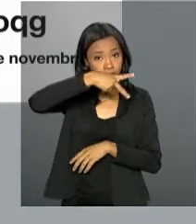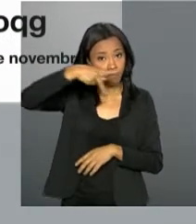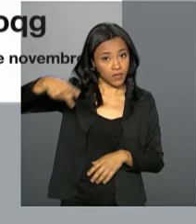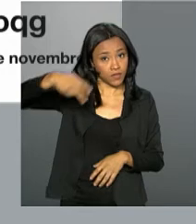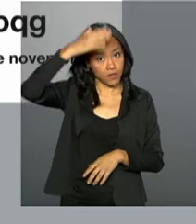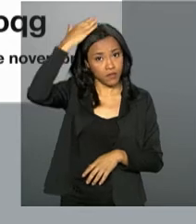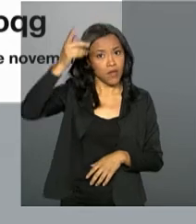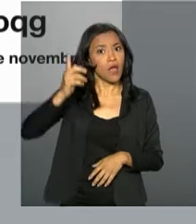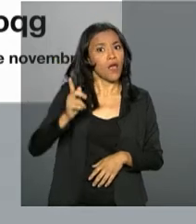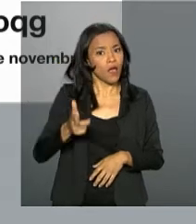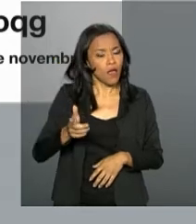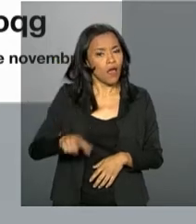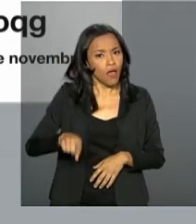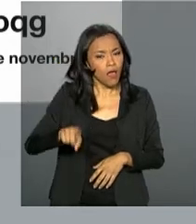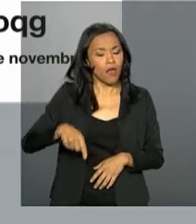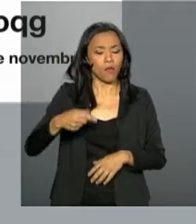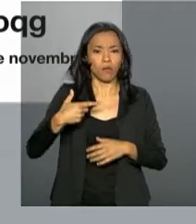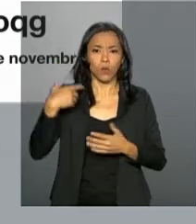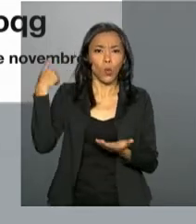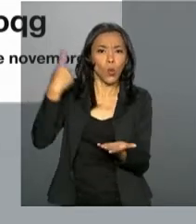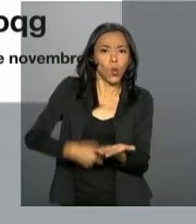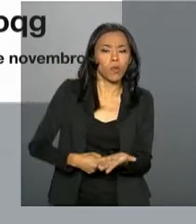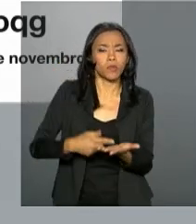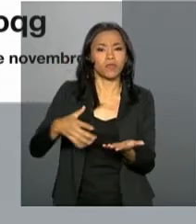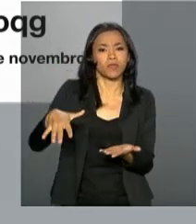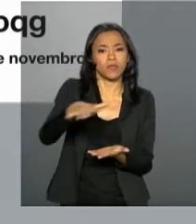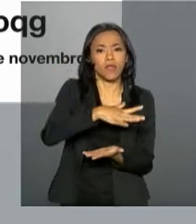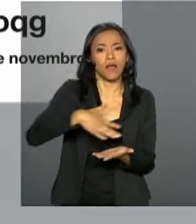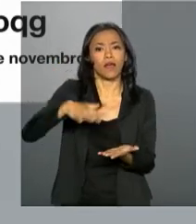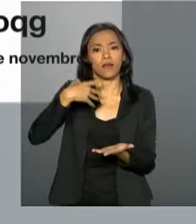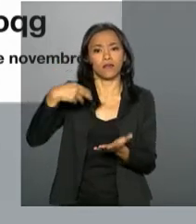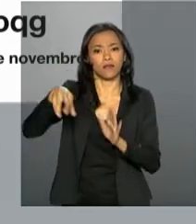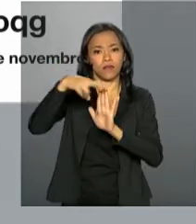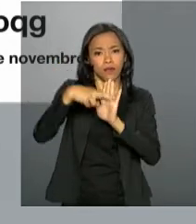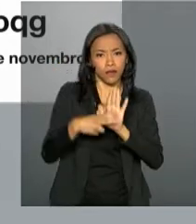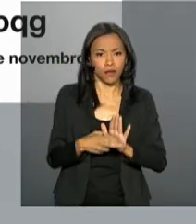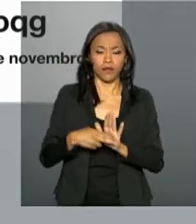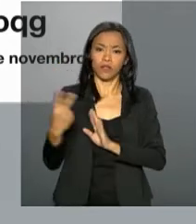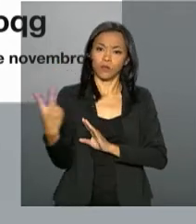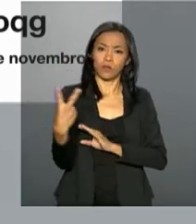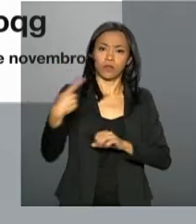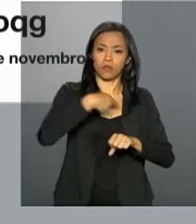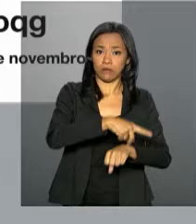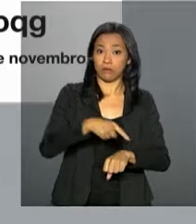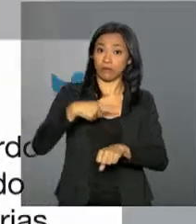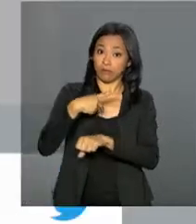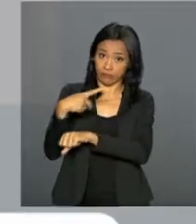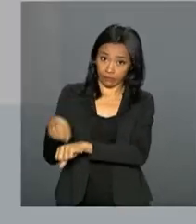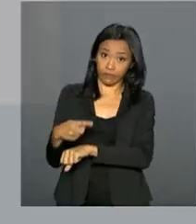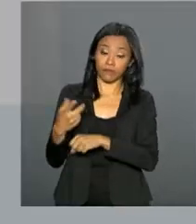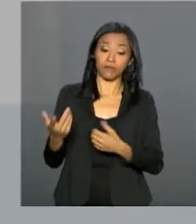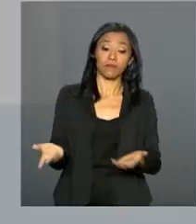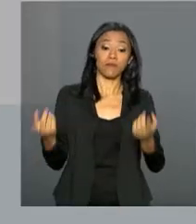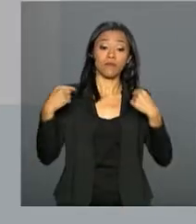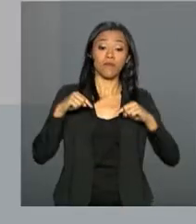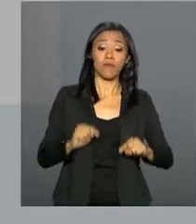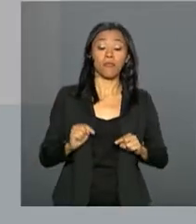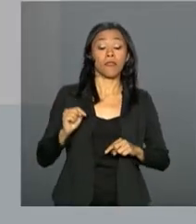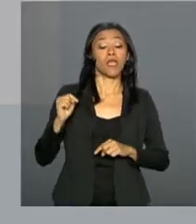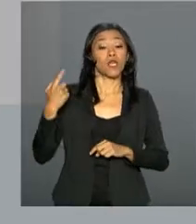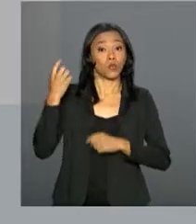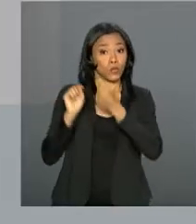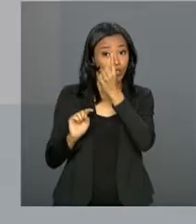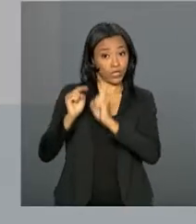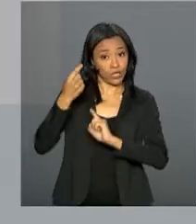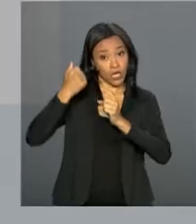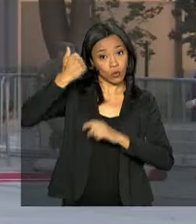amplo acordo sobre questões regulatórias já firmado pelo brasil lembrando que o chile é o segundo maior